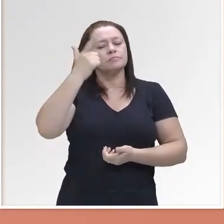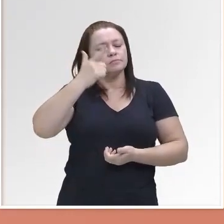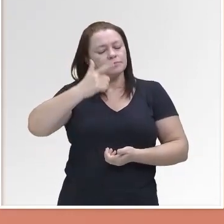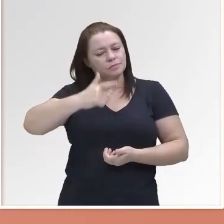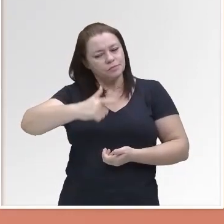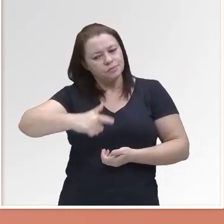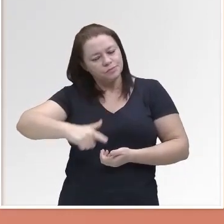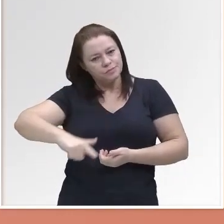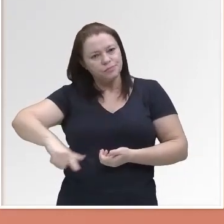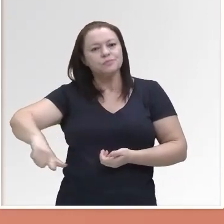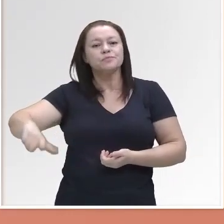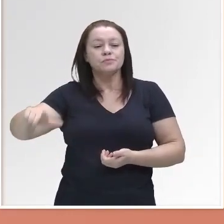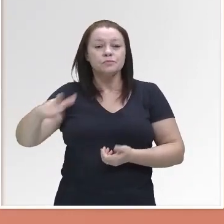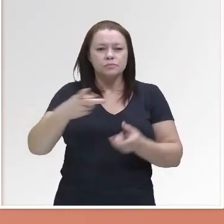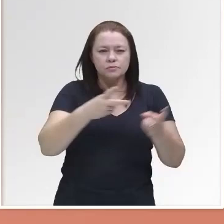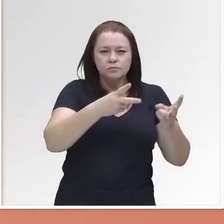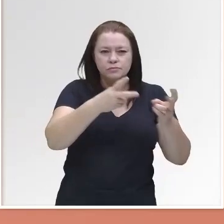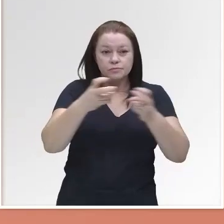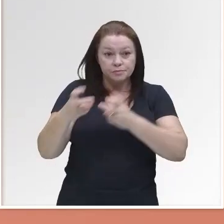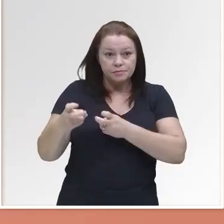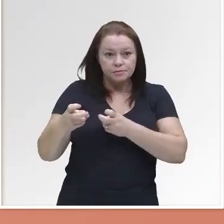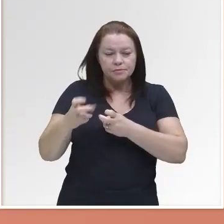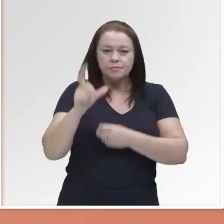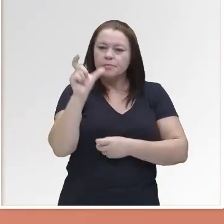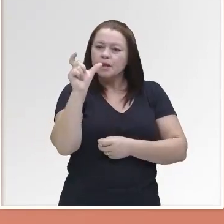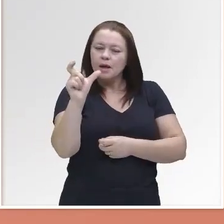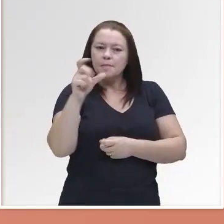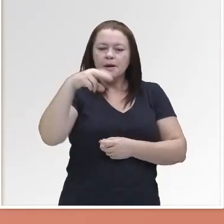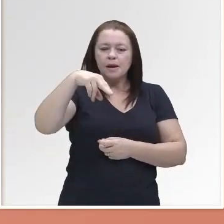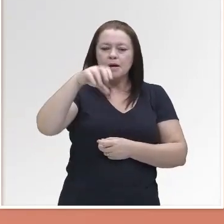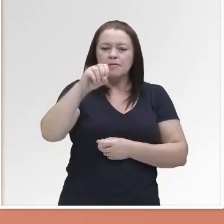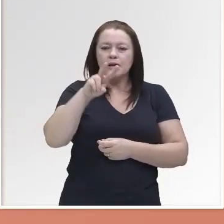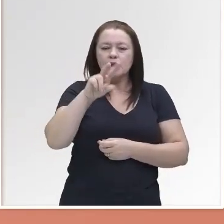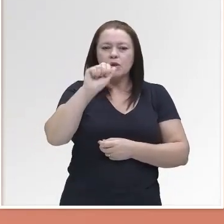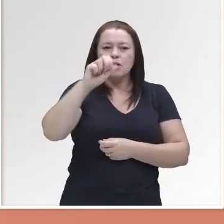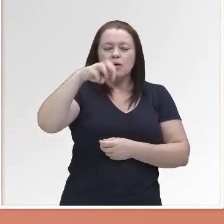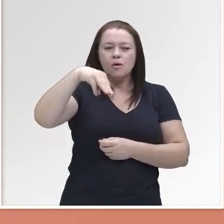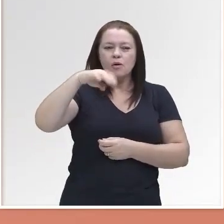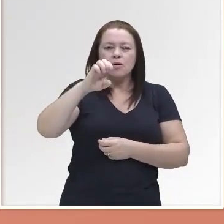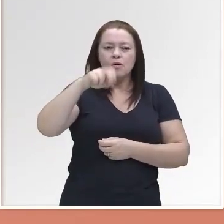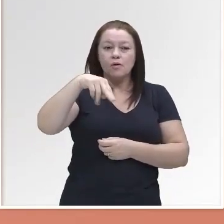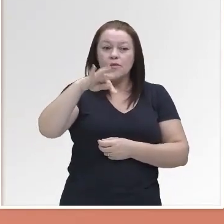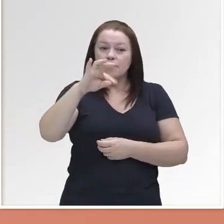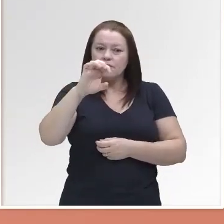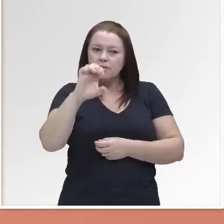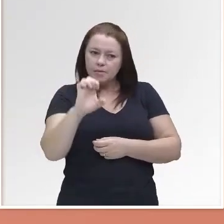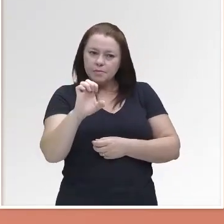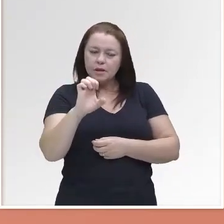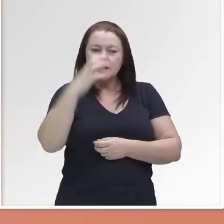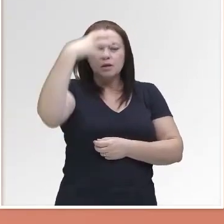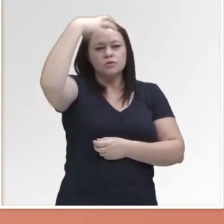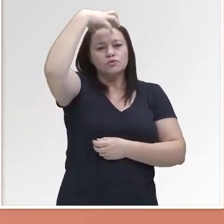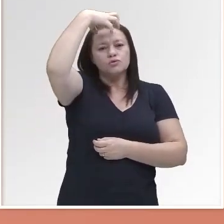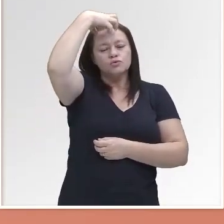Novamente, note a palavra novamente, o rei Tritão